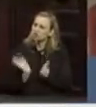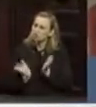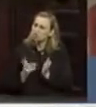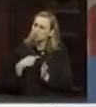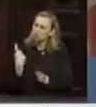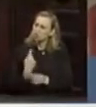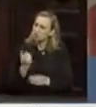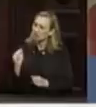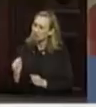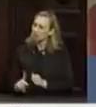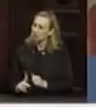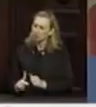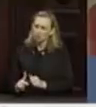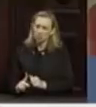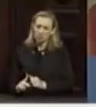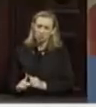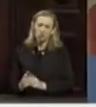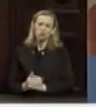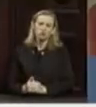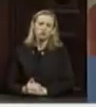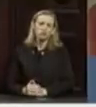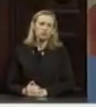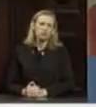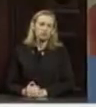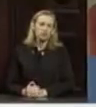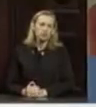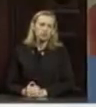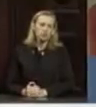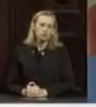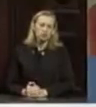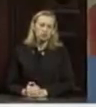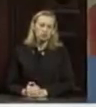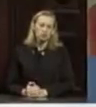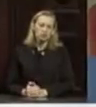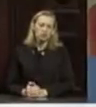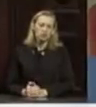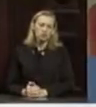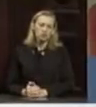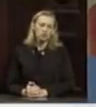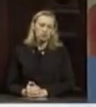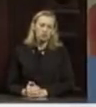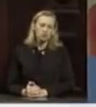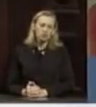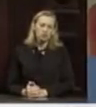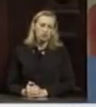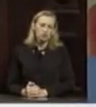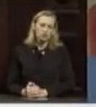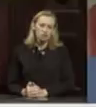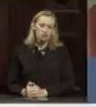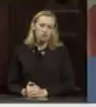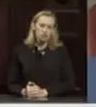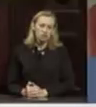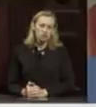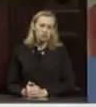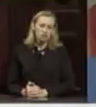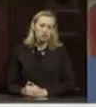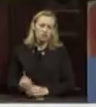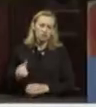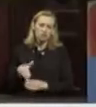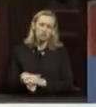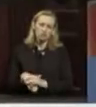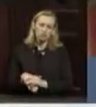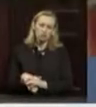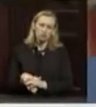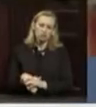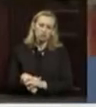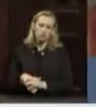aprova, com aberrações de algumas falas aqui, mas a gente aprova, e eu quero agradecer muitíssimo o voto, o apoio de